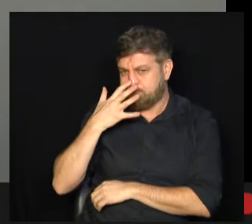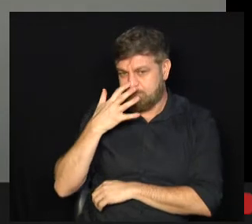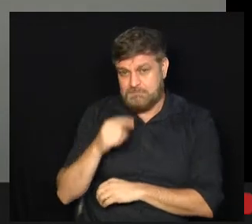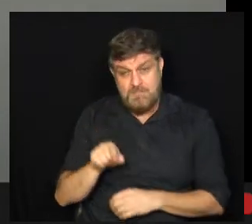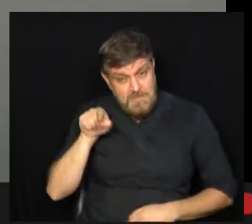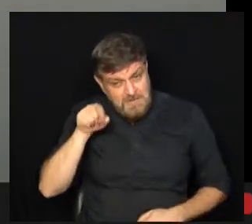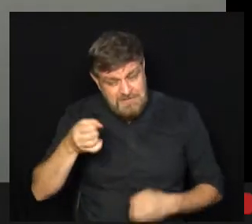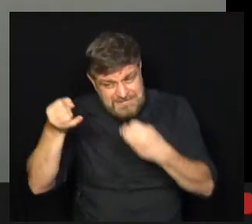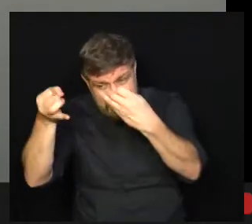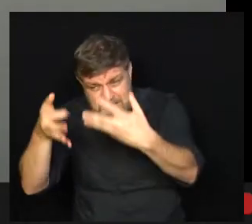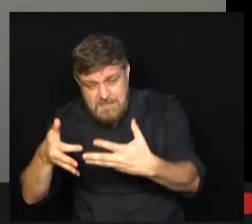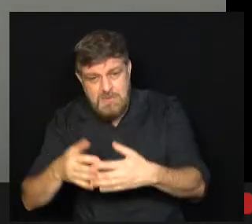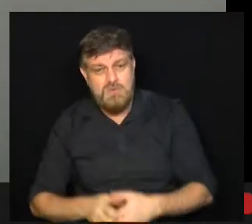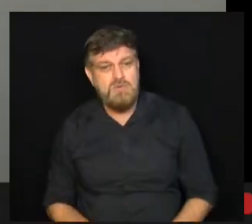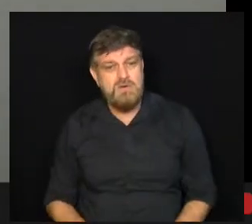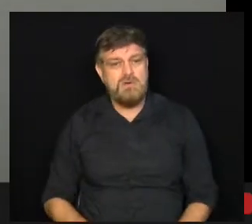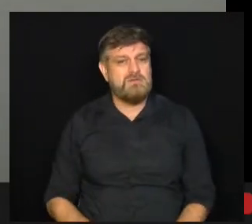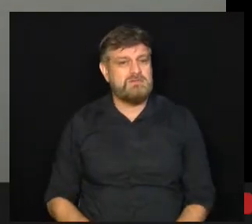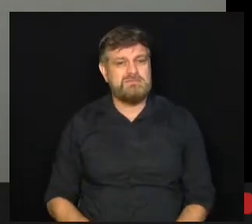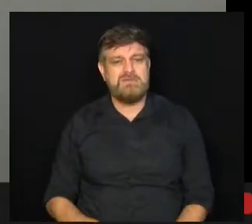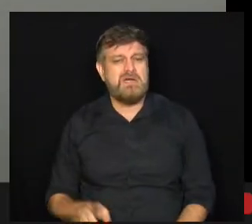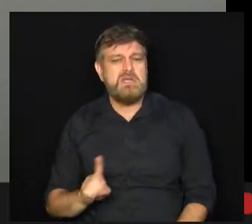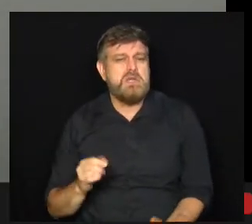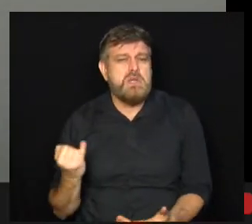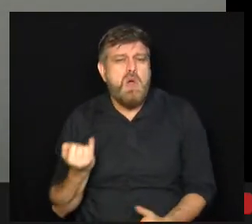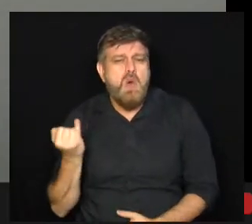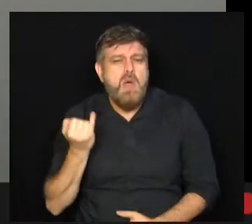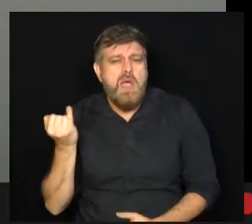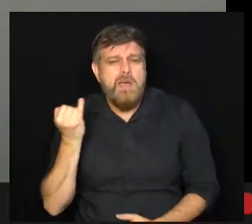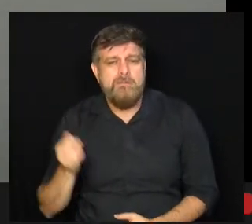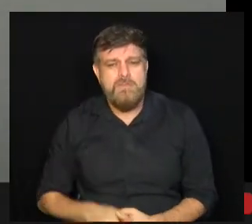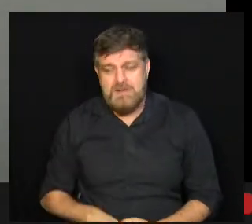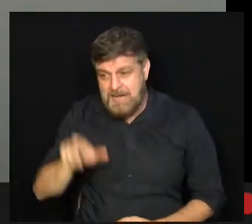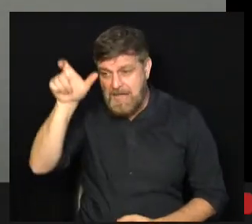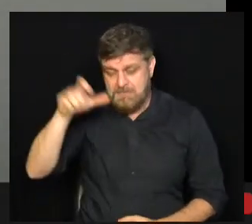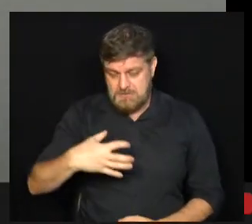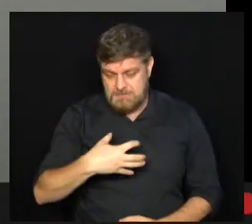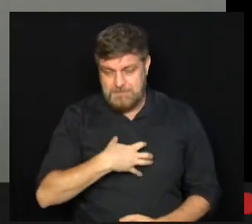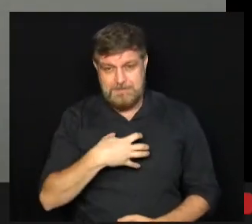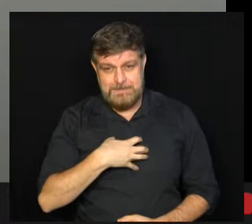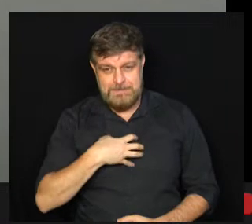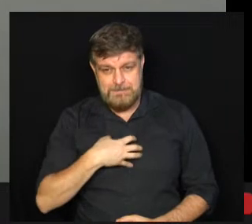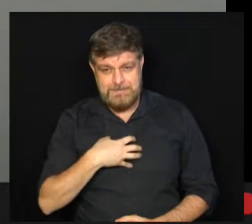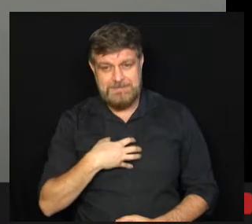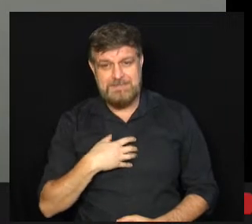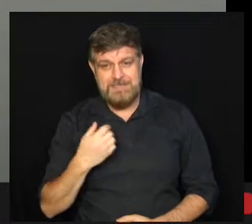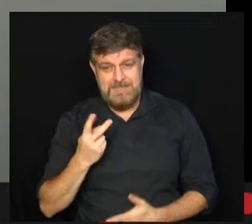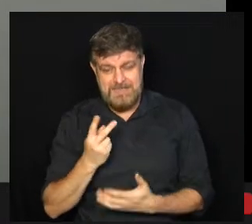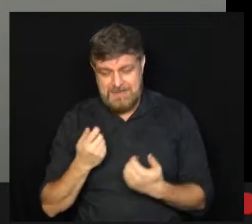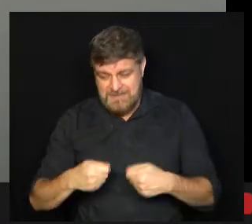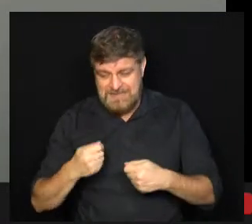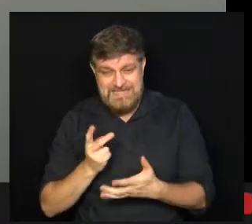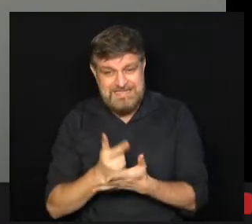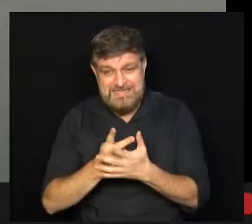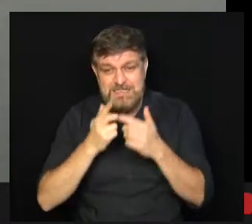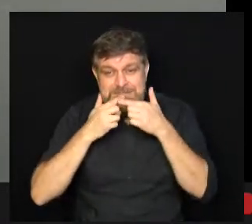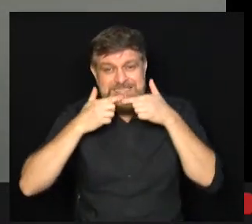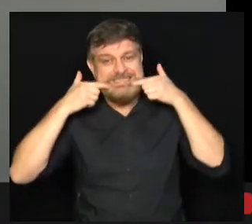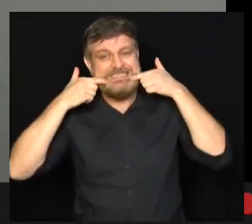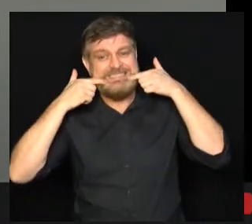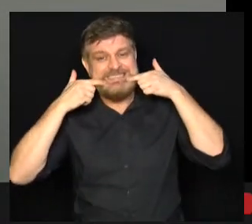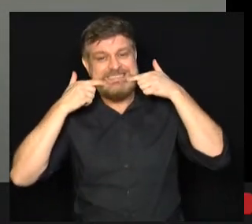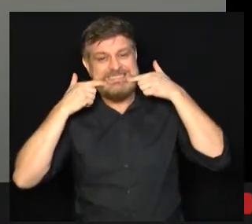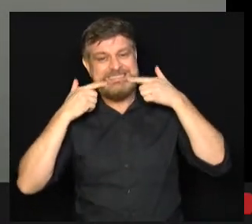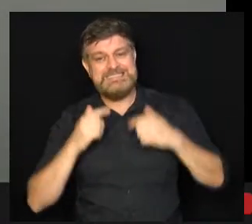né, não importa como você está por dentro, mas você tem que estar com aquele sorriso no rosto, tem que